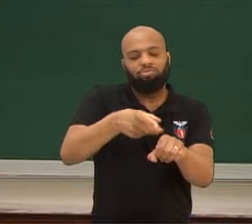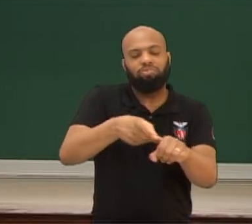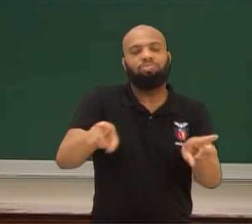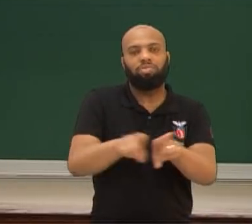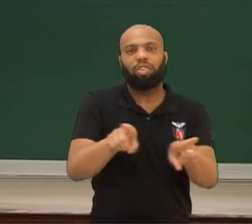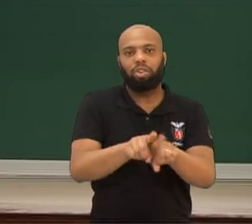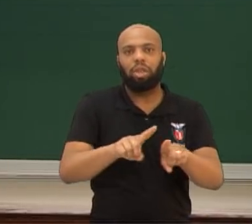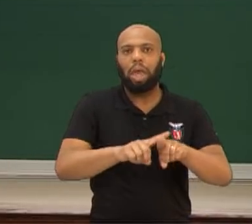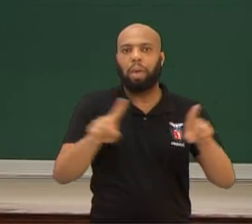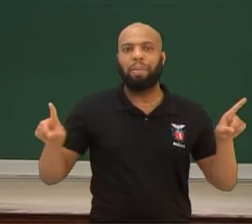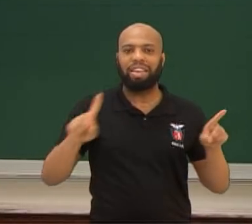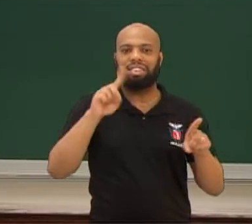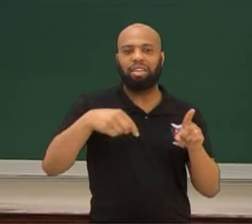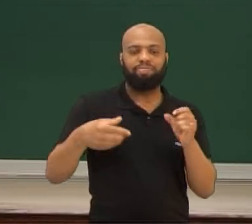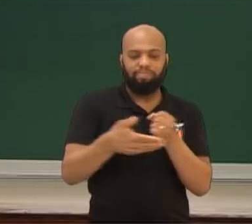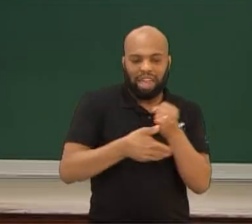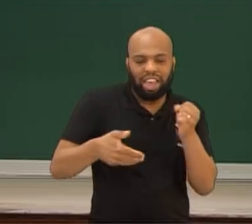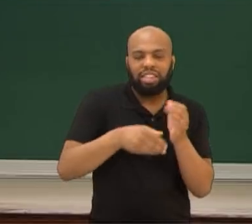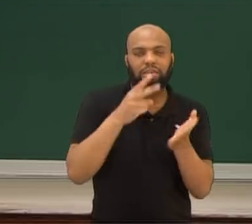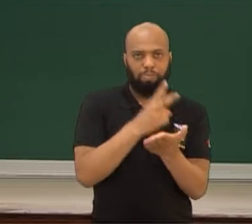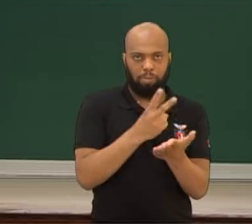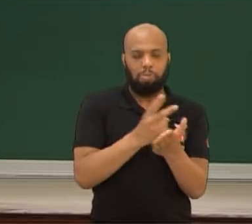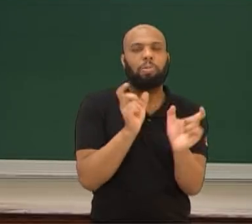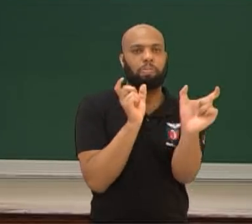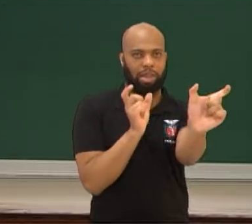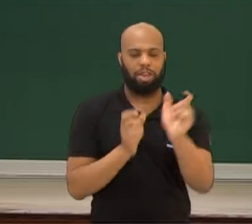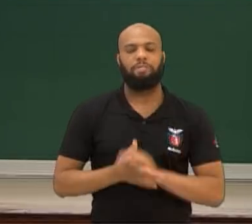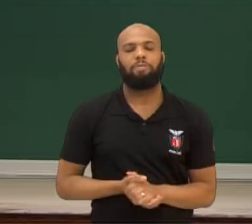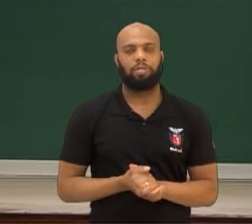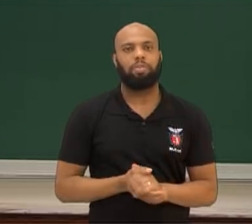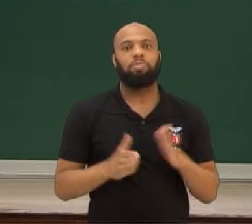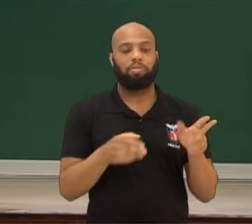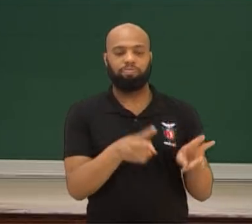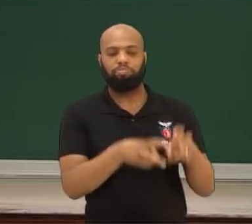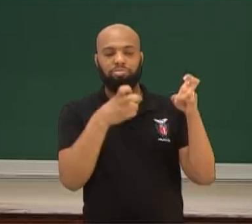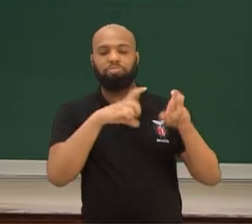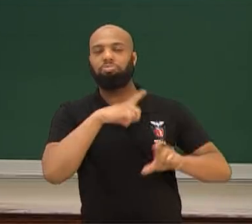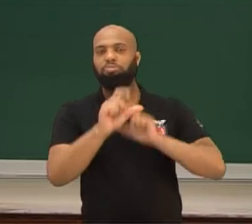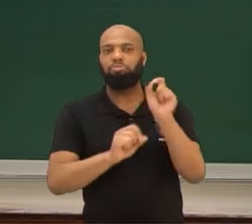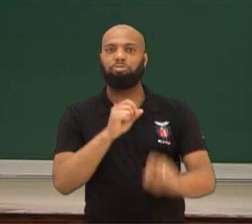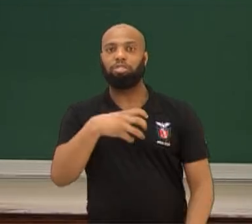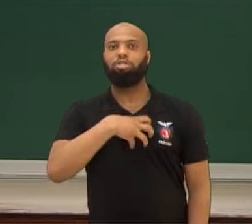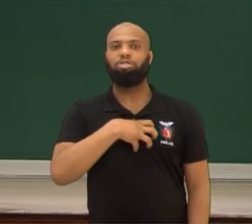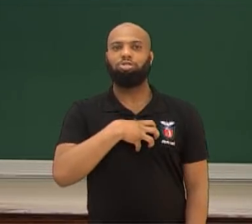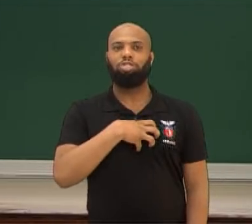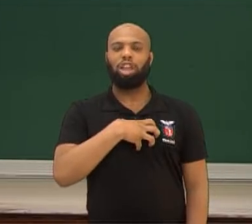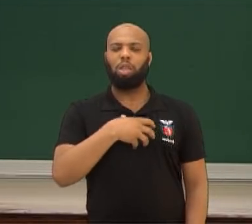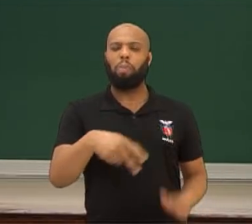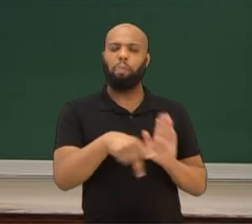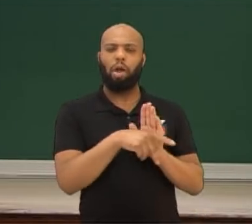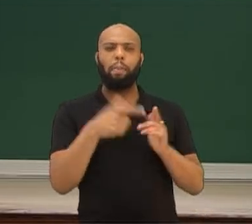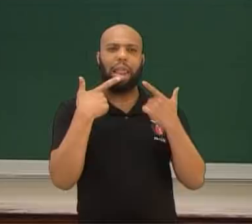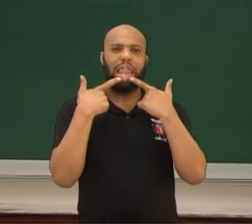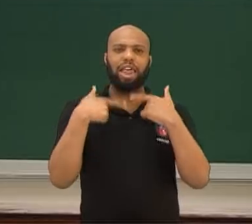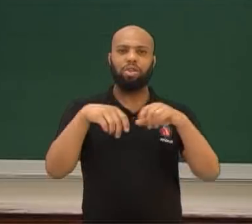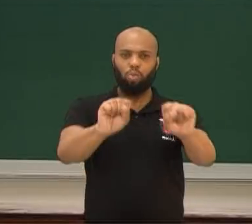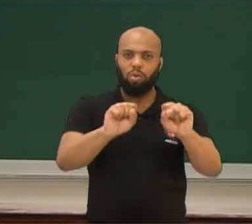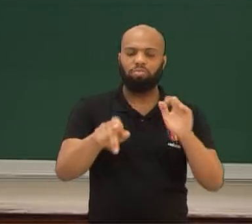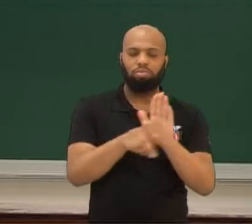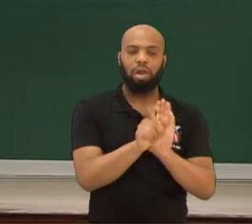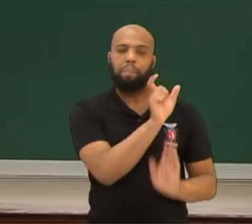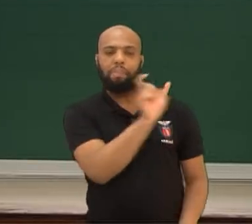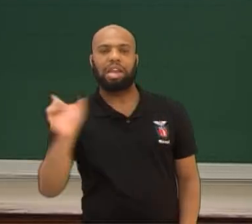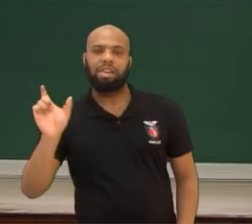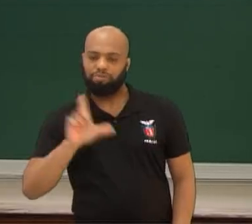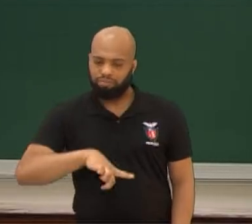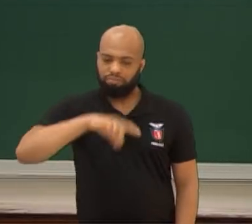louça, né? Um vaso de vidro, né? E daí um vaso de louça vidrada. Então, observem ali que a estética linguística das palavras escolhidas para